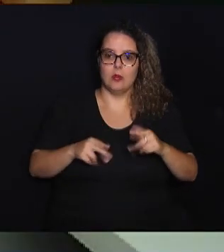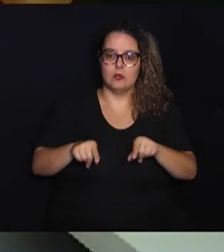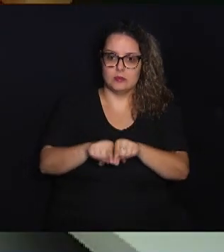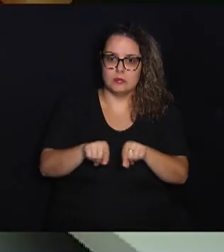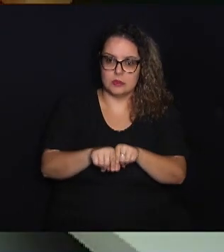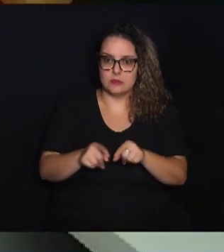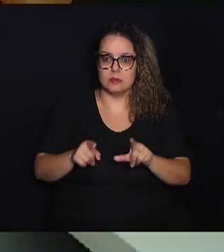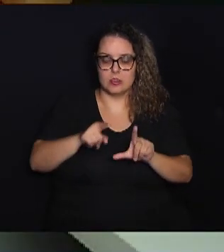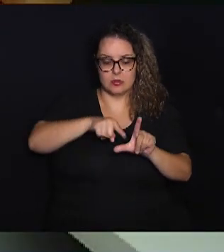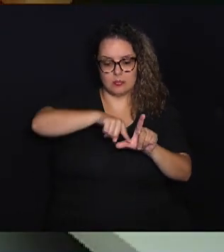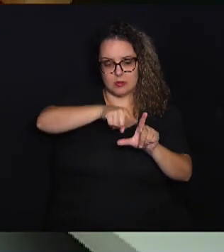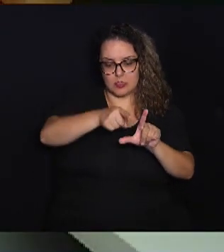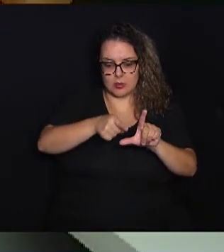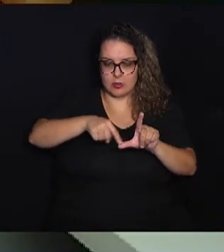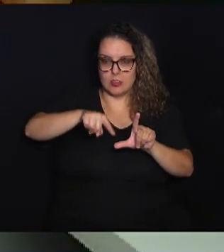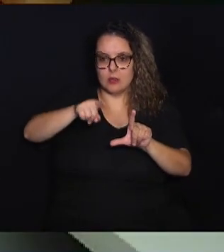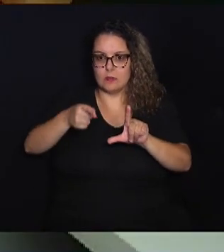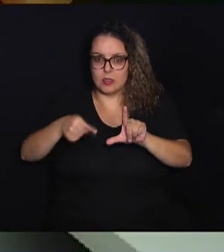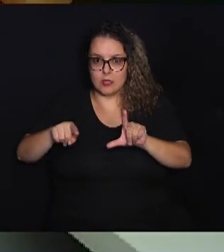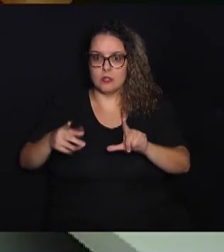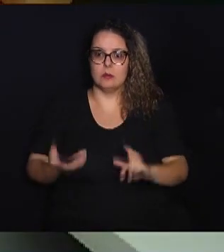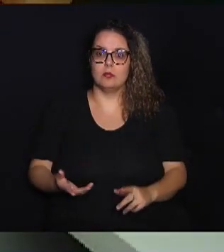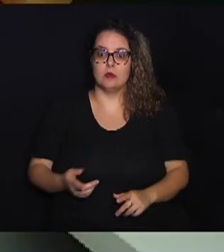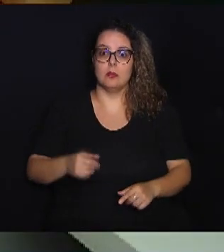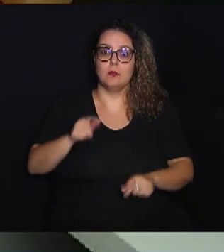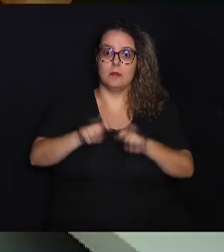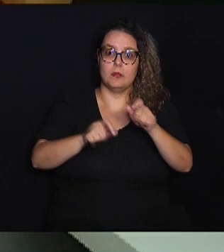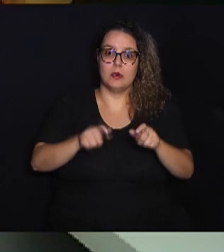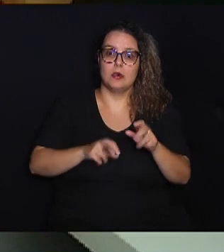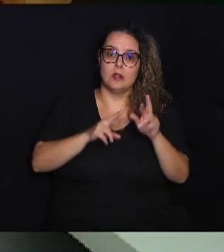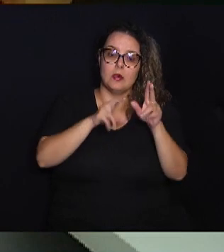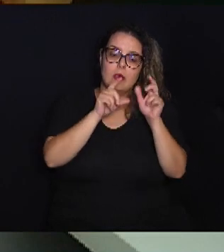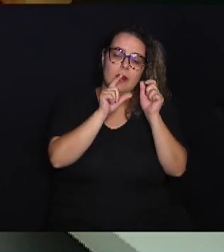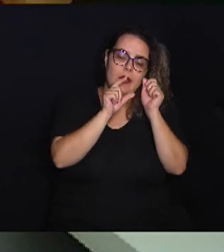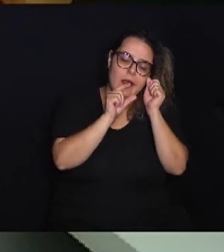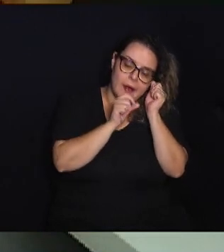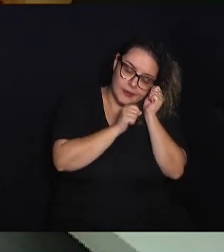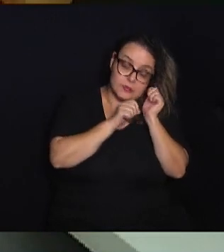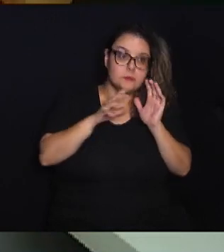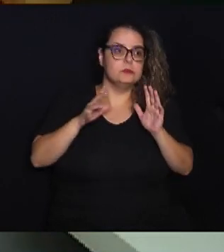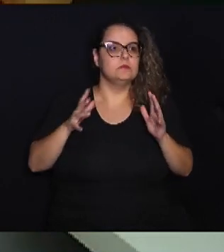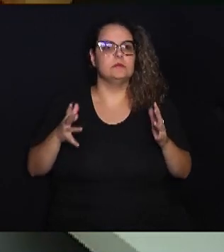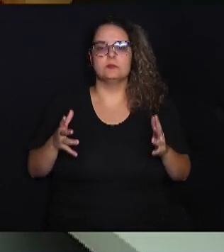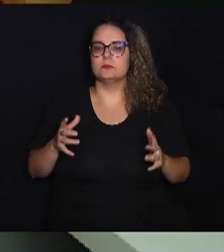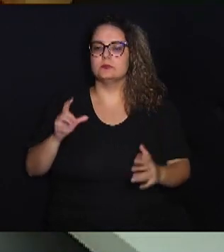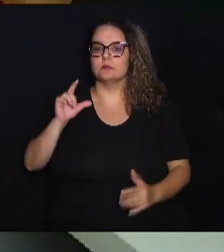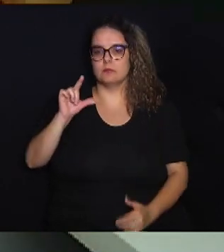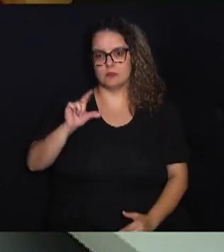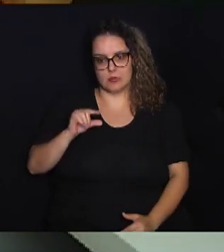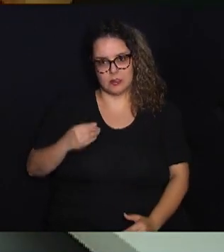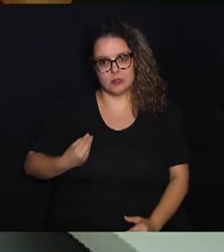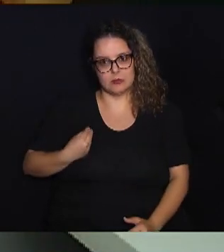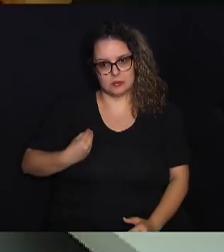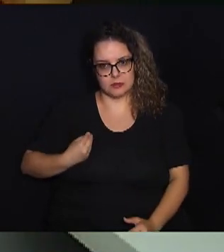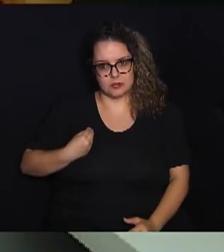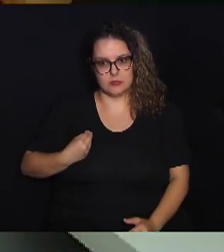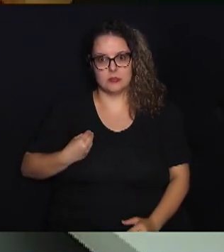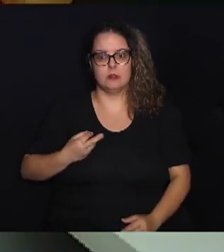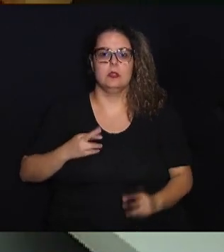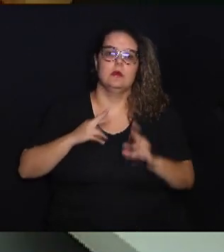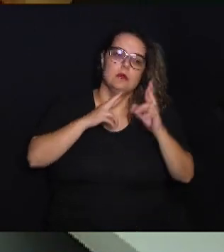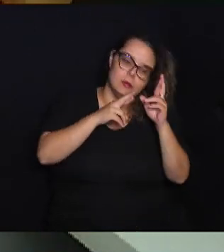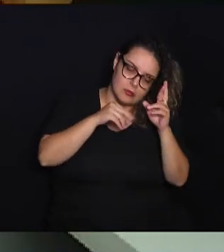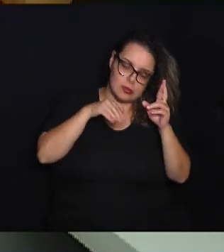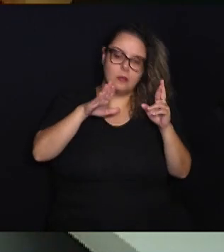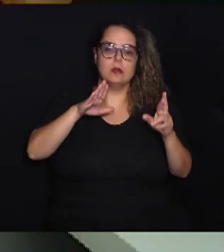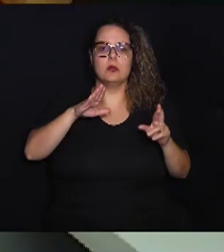é uma curva em U que a gente chama, né? Pessoas que dormem muito pouco têm menor expectativa de vida e pessoas que dormem demais também. Então